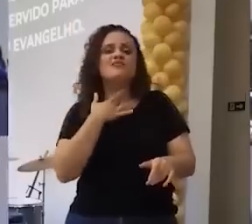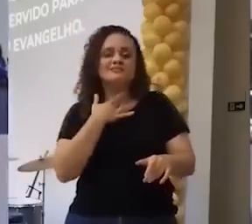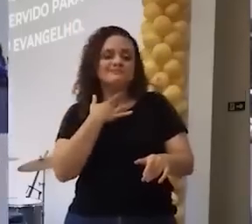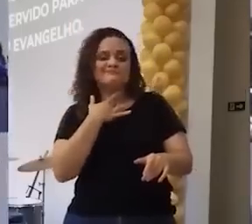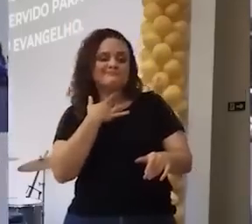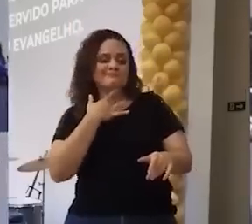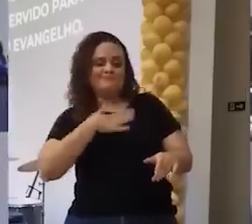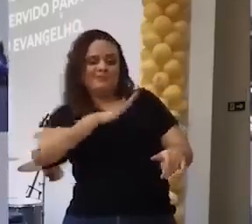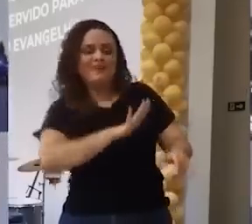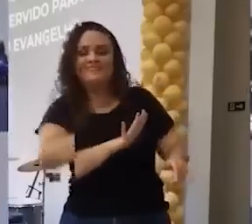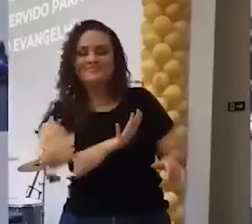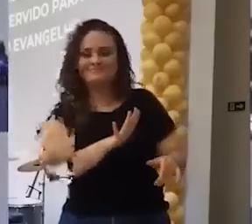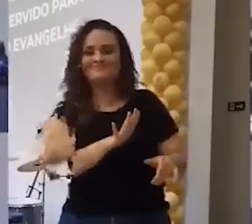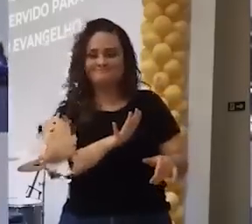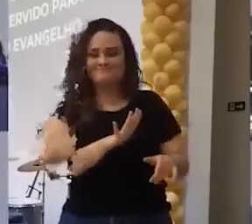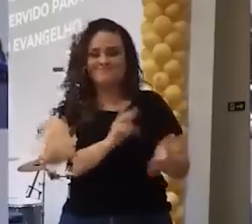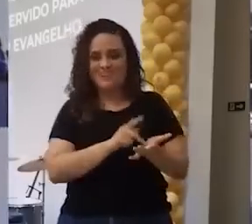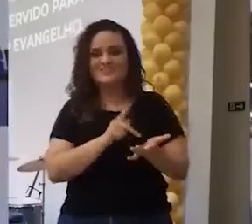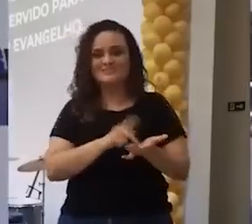revelia do seu querer.